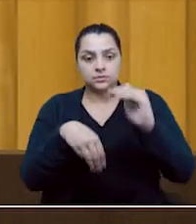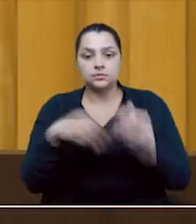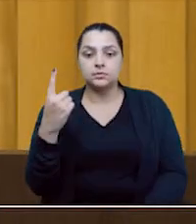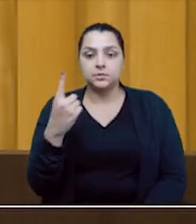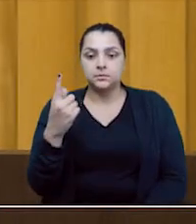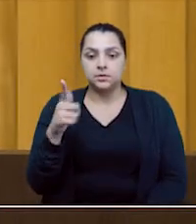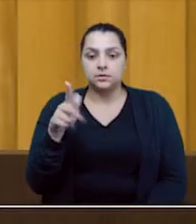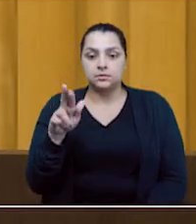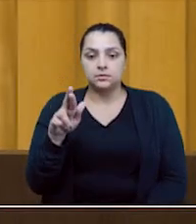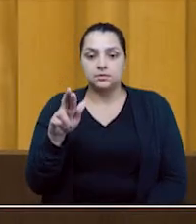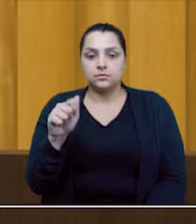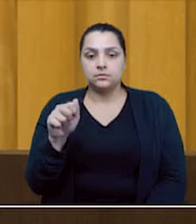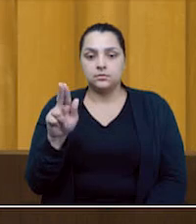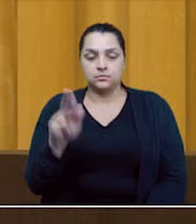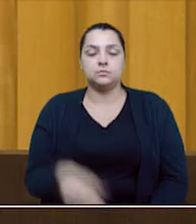Ou seja,